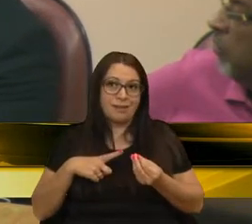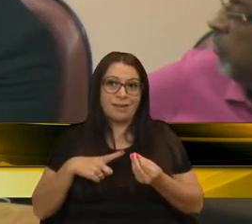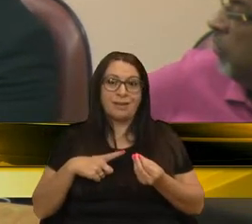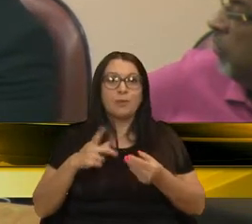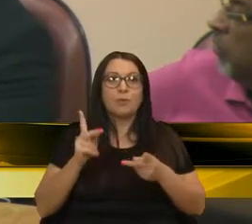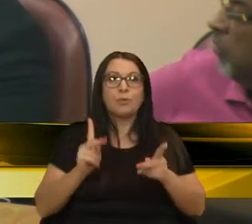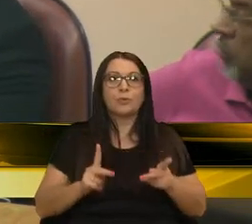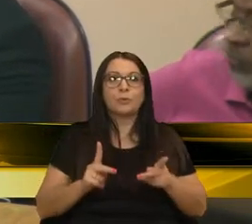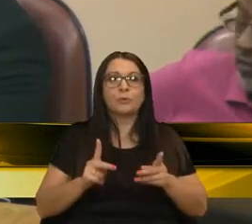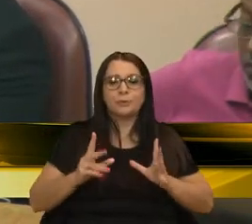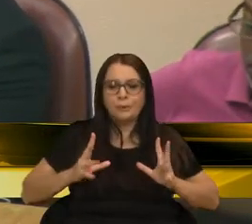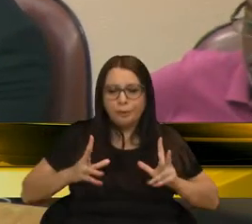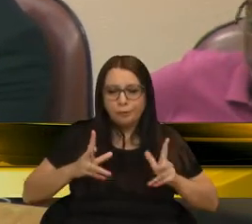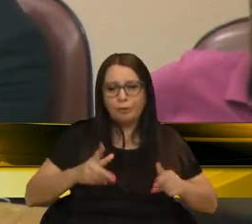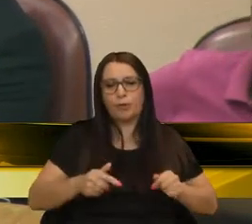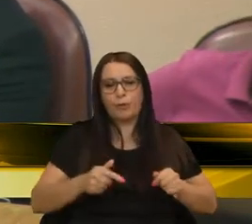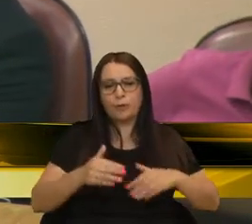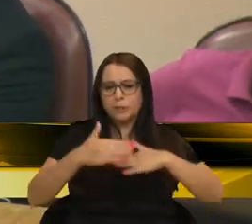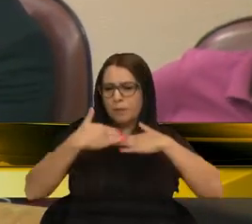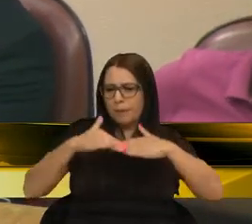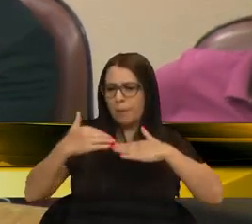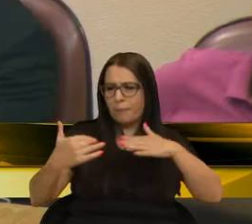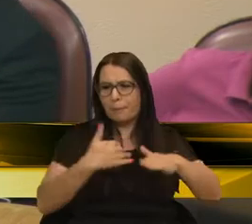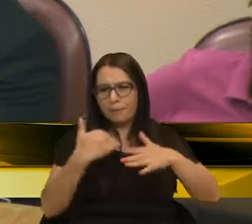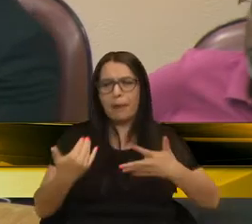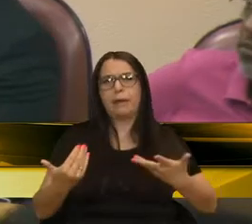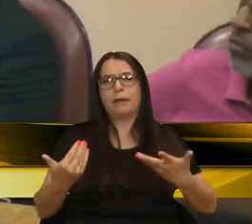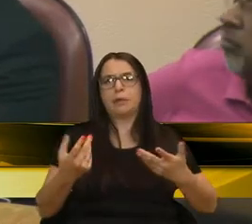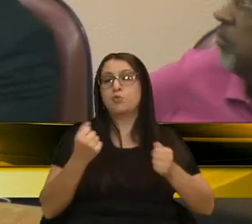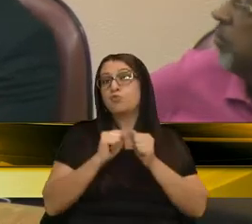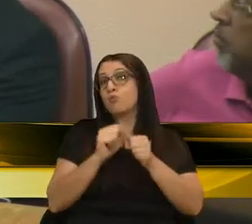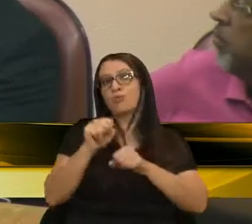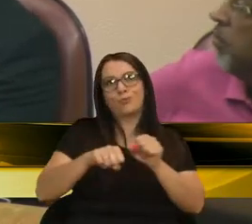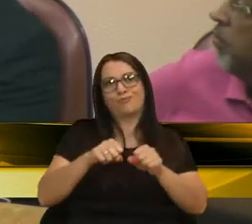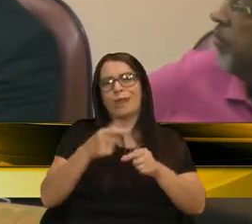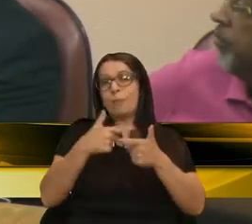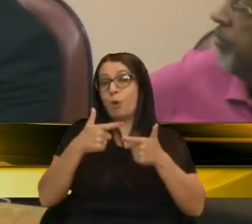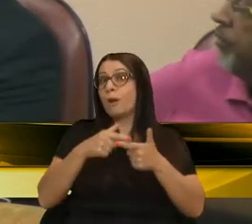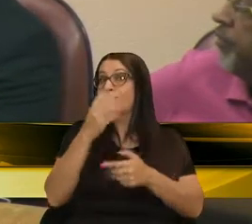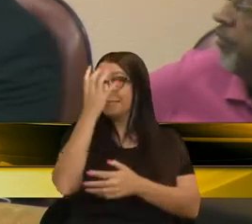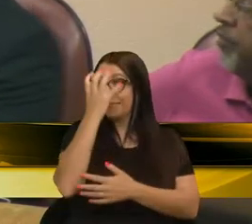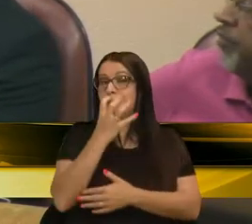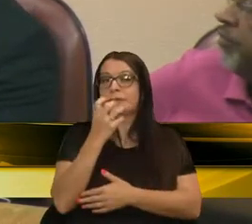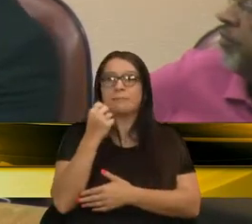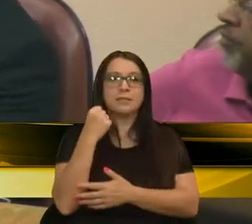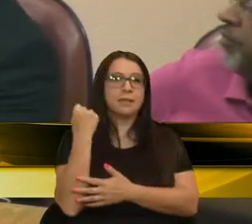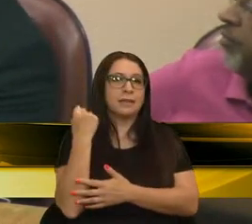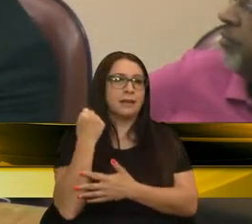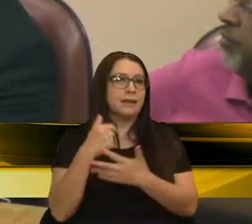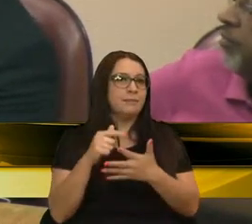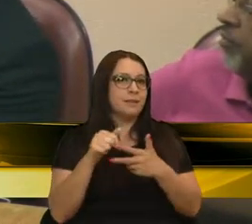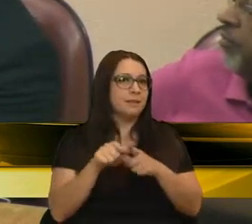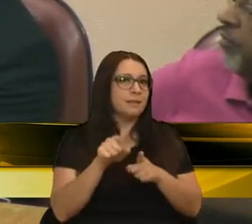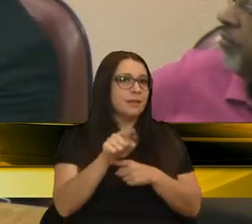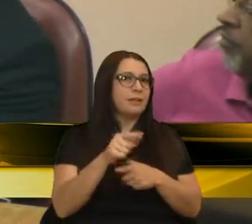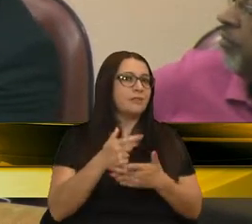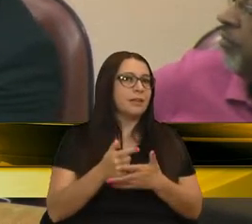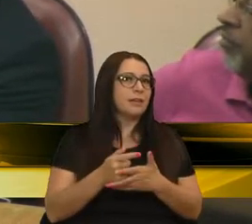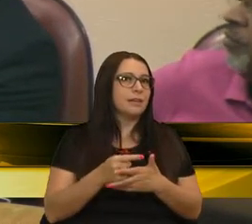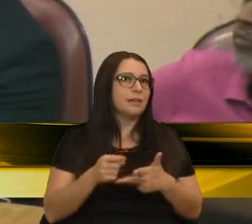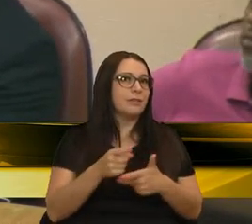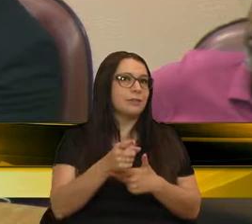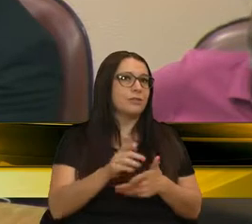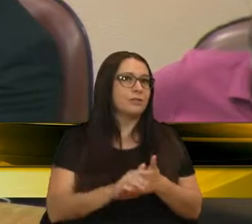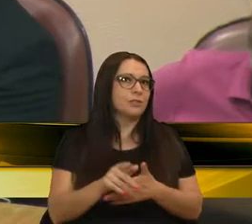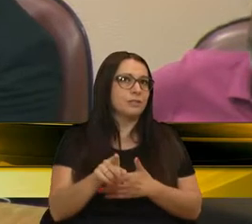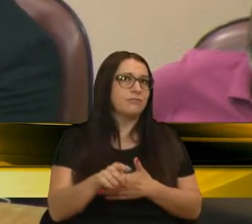produção, tratores, enfim, caminhões, junto com o ciclista. Então, há um problema sério de segurança que precisa ser reavaliado na região